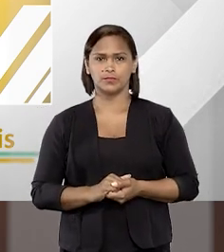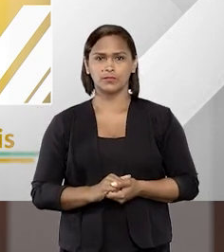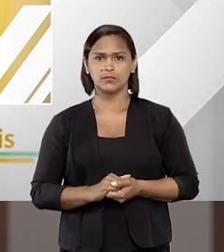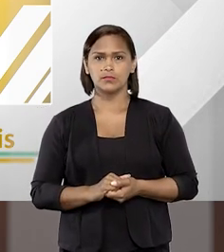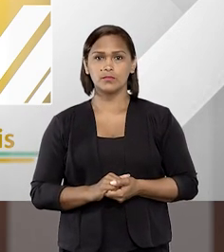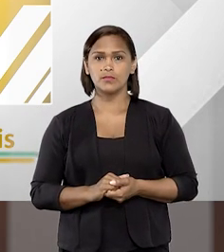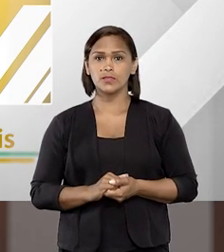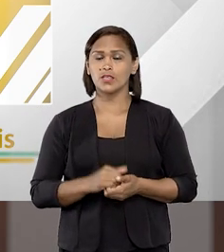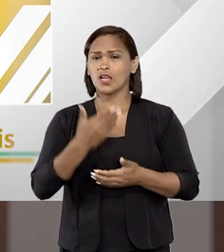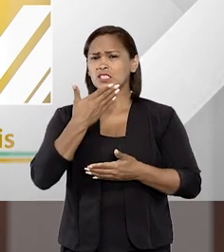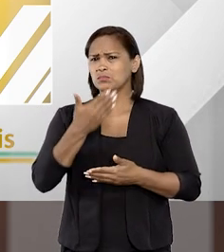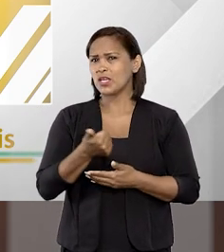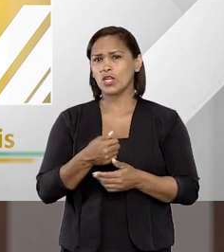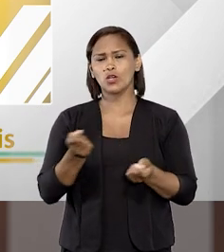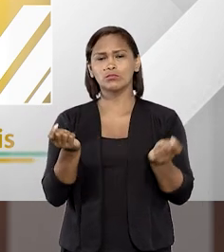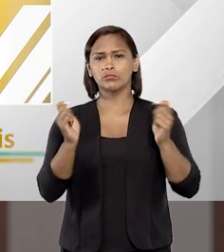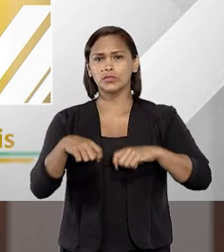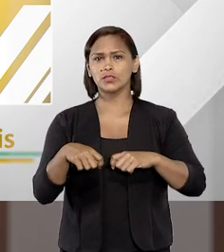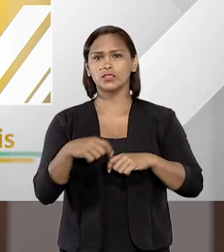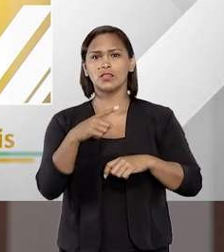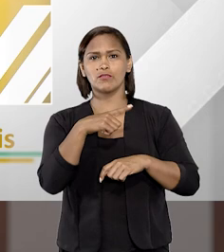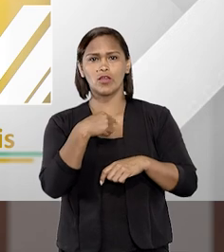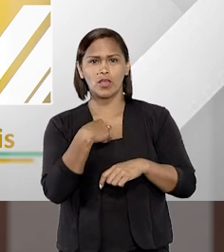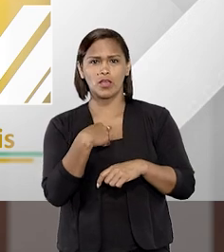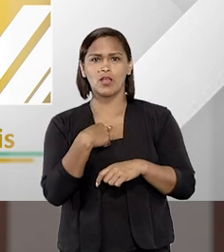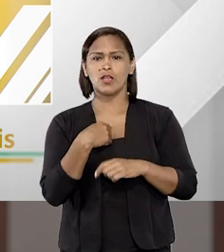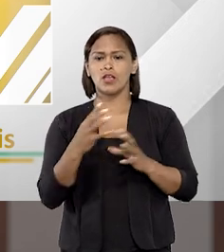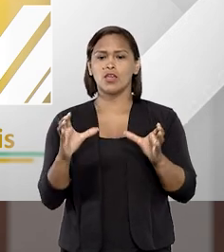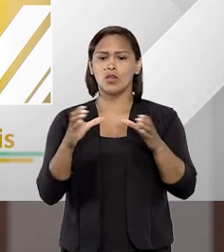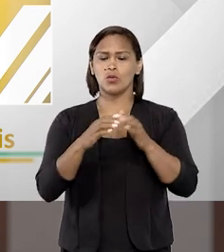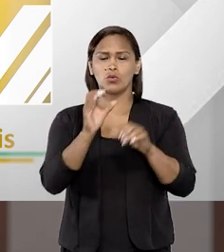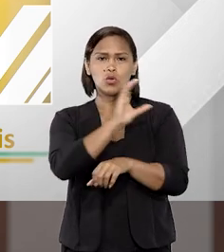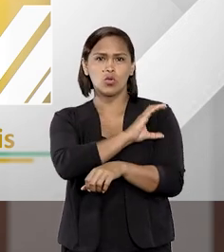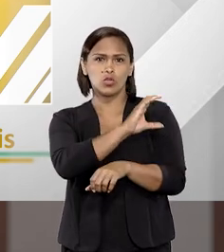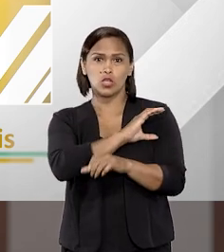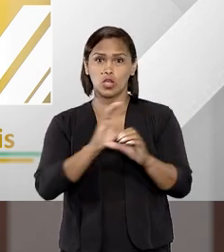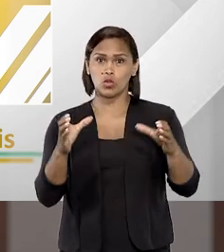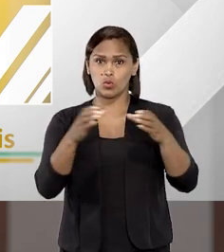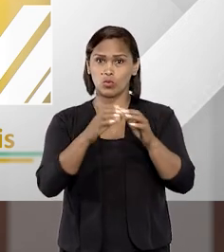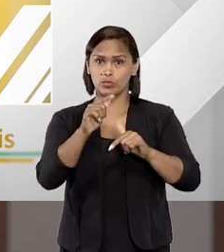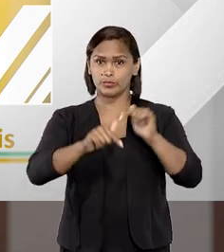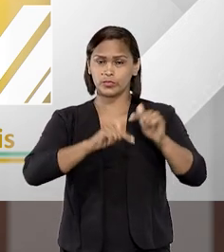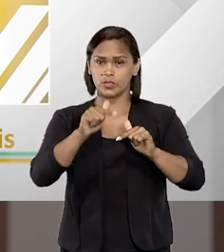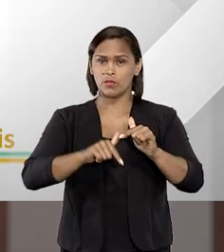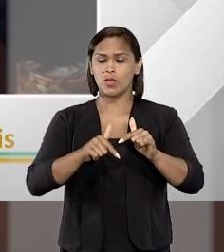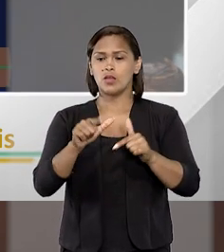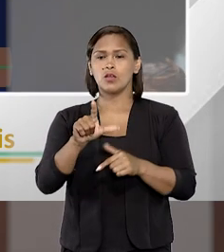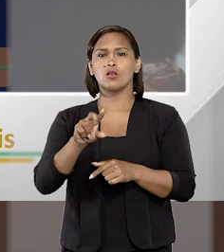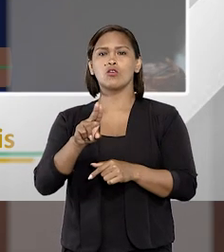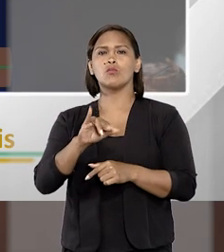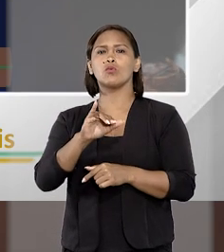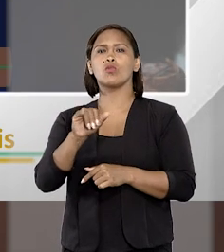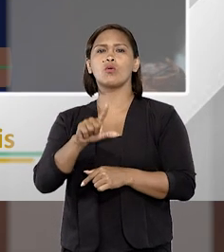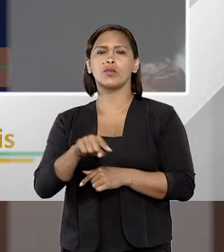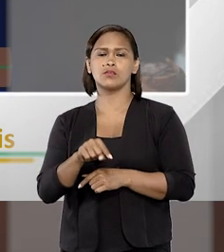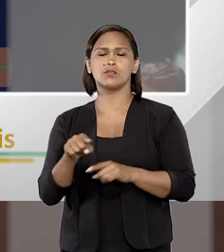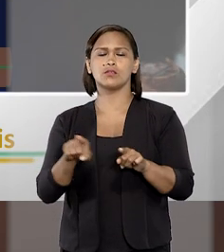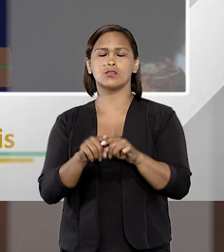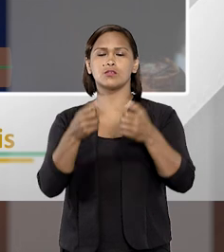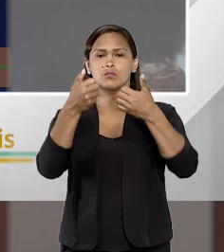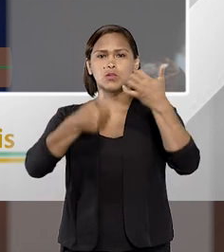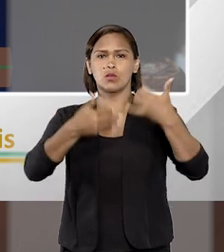Chaves os melhores possíveis não estou recordando no grupo um disco de freio do